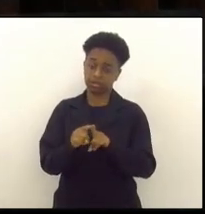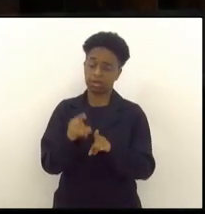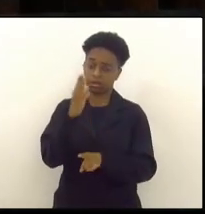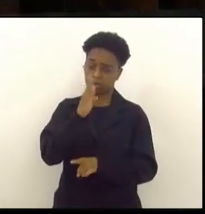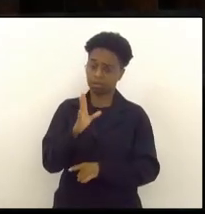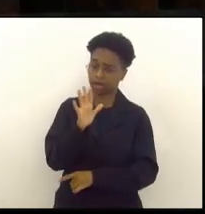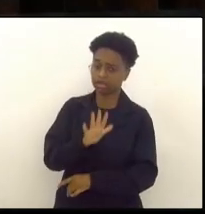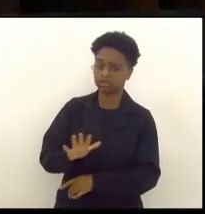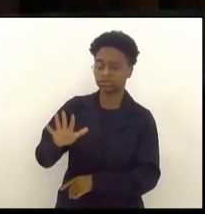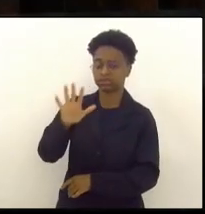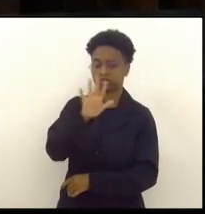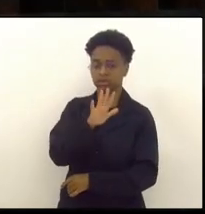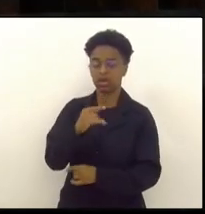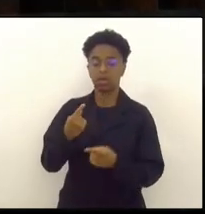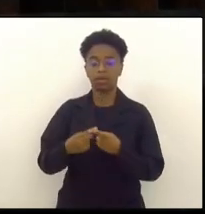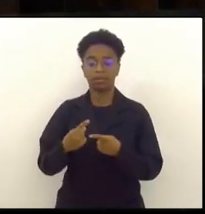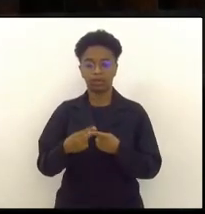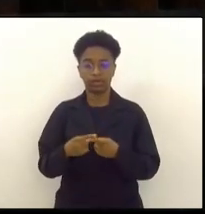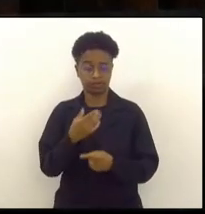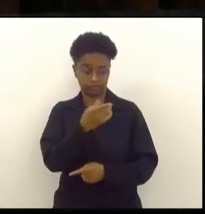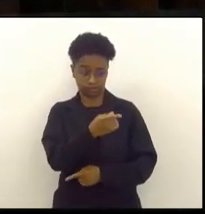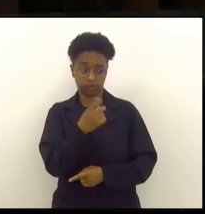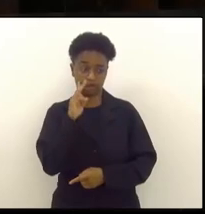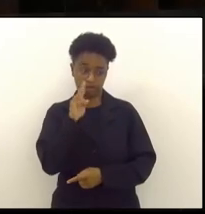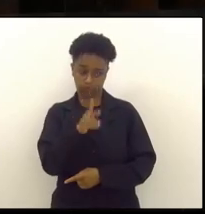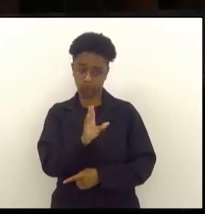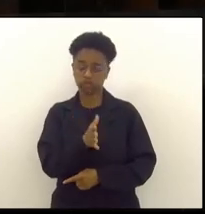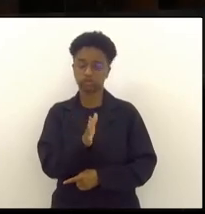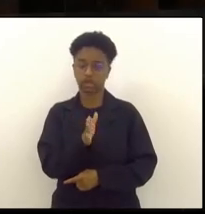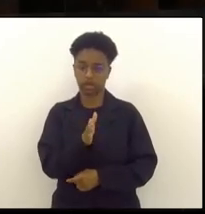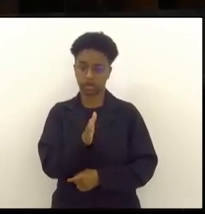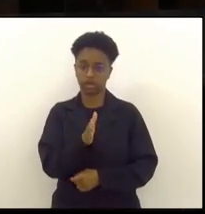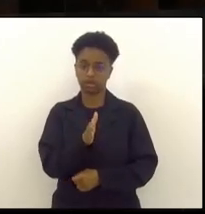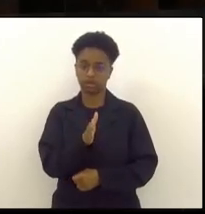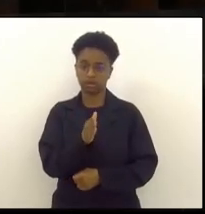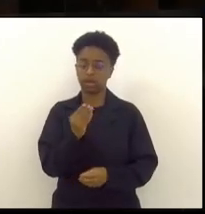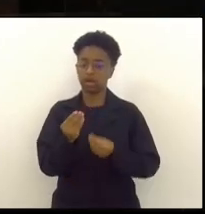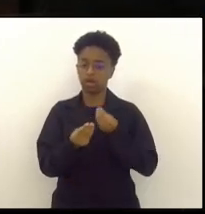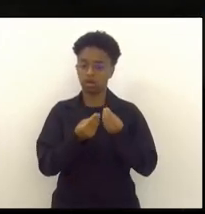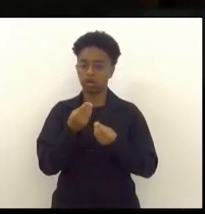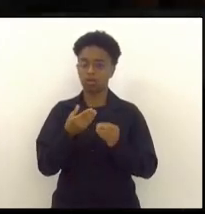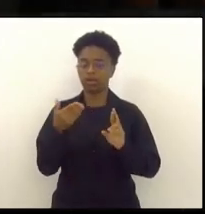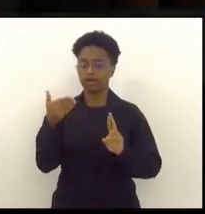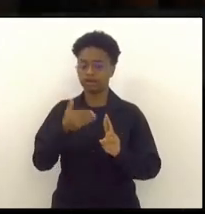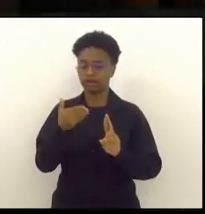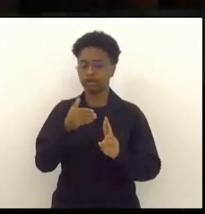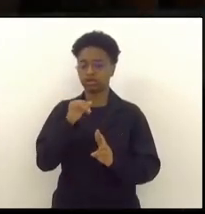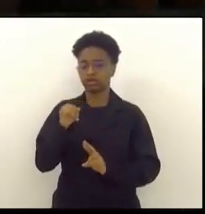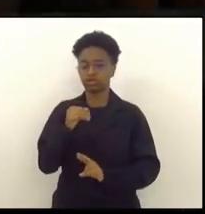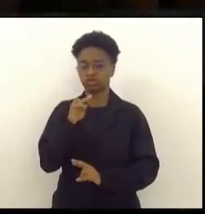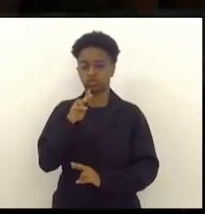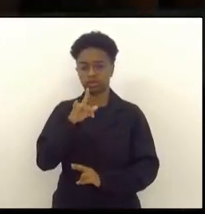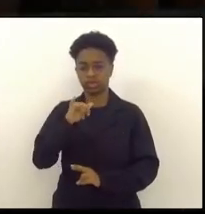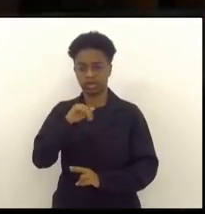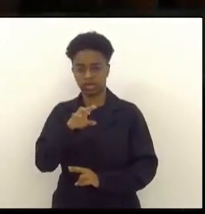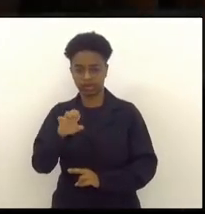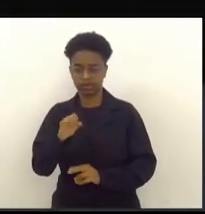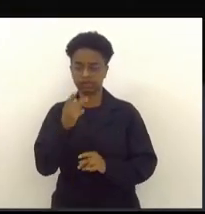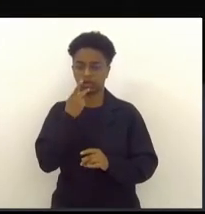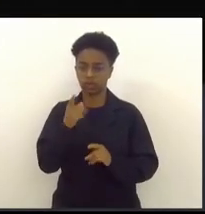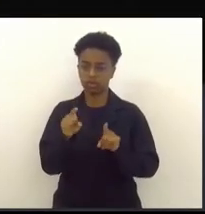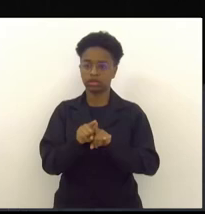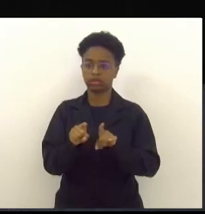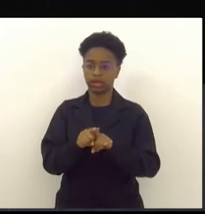Brasil. Porque, deputado, o senhor já viu, né? A referência, a doutora Juliane mencionou, a fala do seu Orlandino